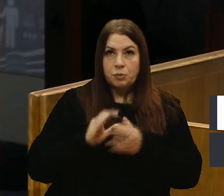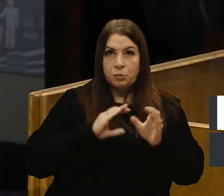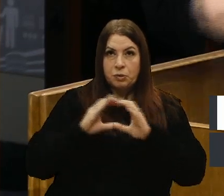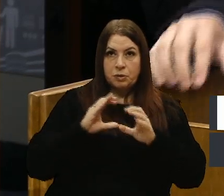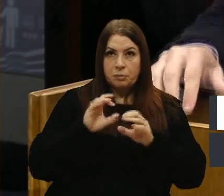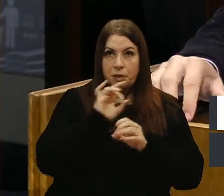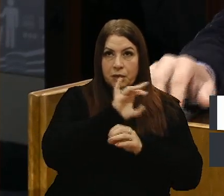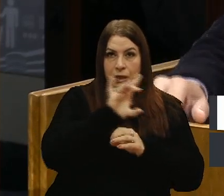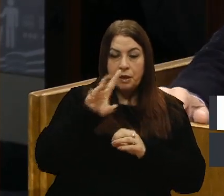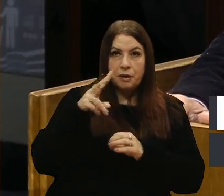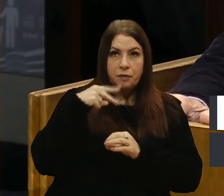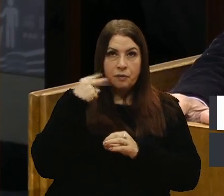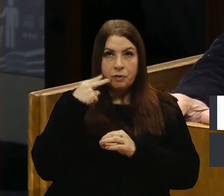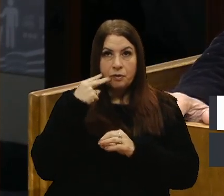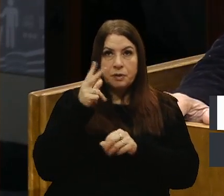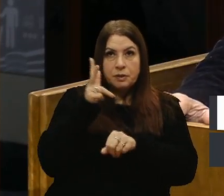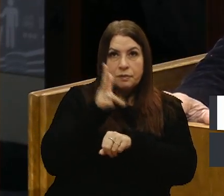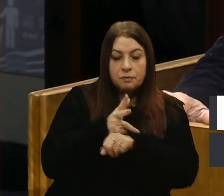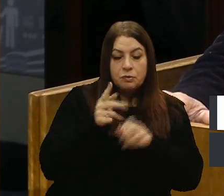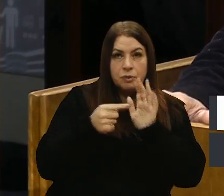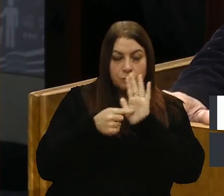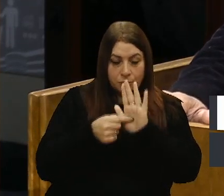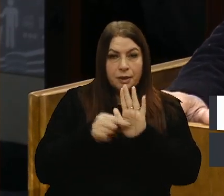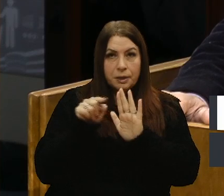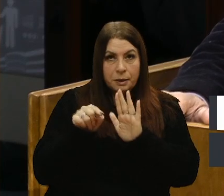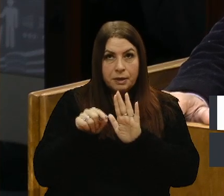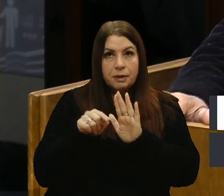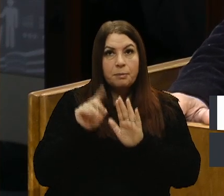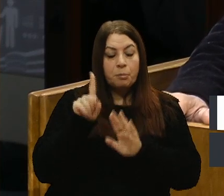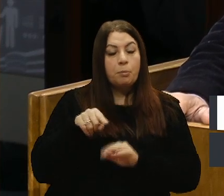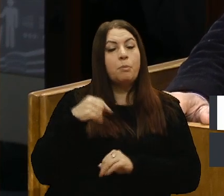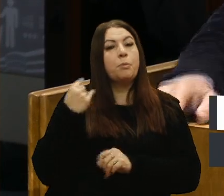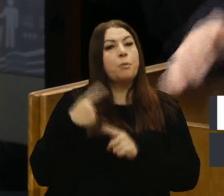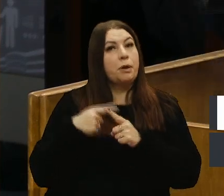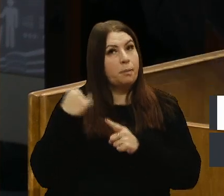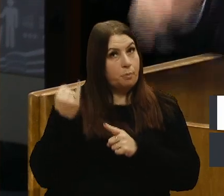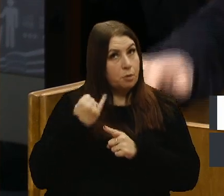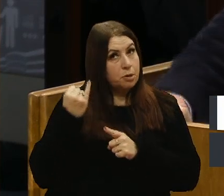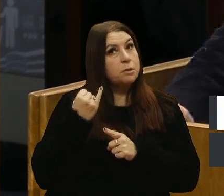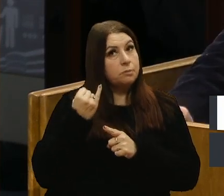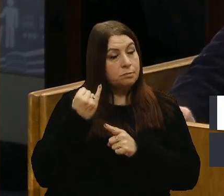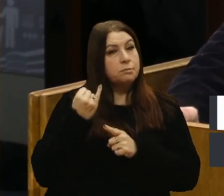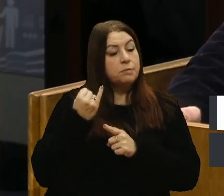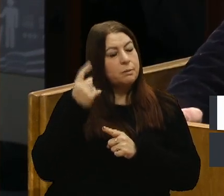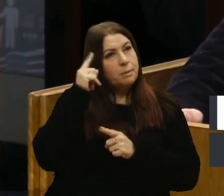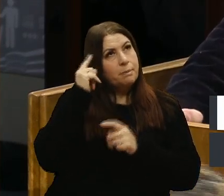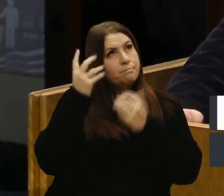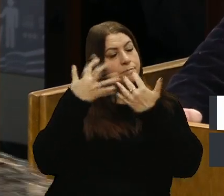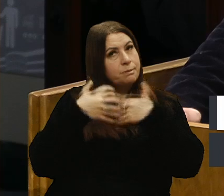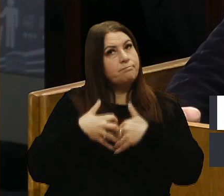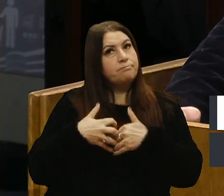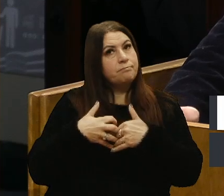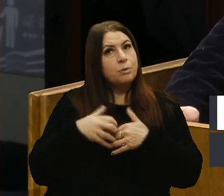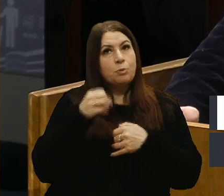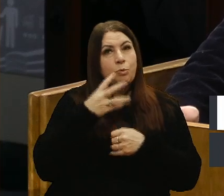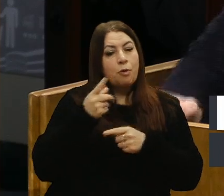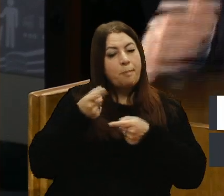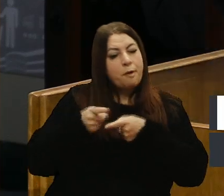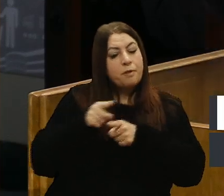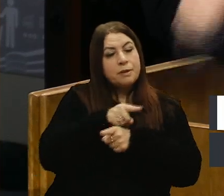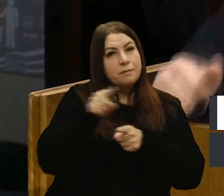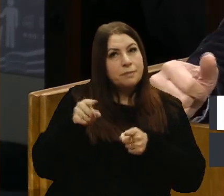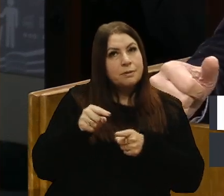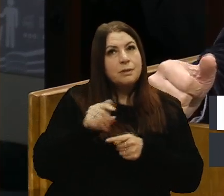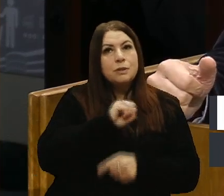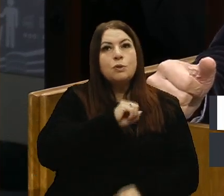para cada vereador esse vídeo que eu ia passar aqui, porque é importante que, como eu disse, é para uma reflexão e uma boa provocação.